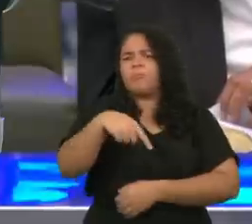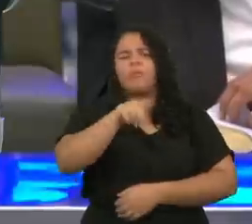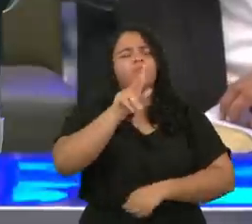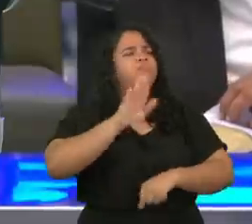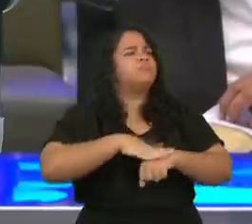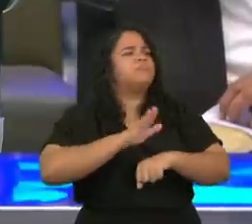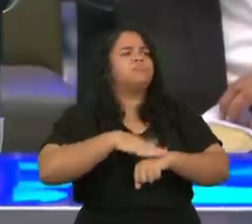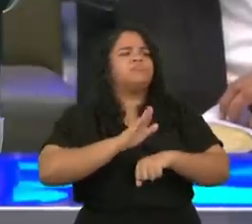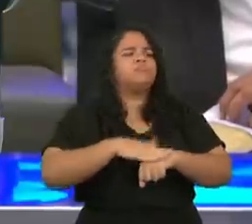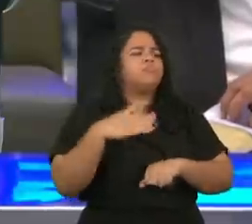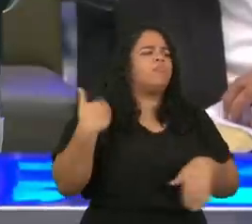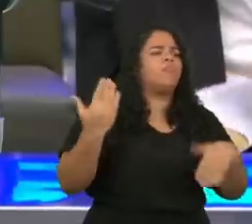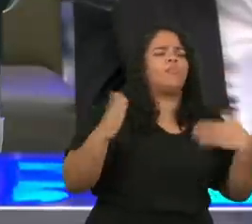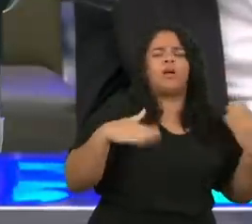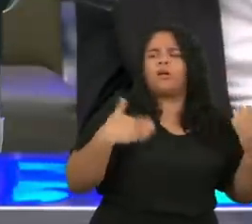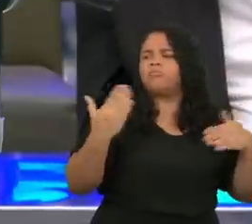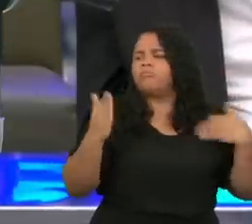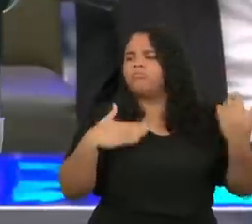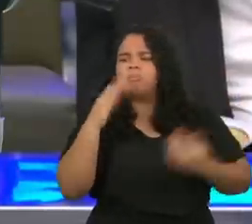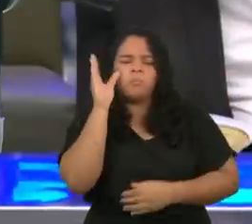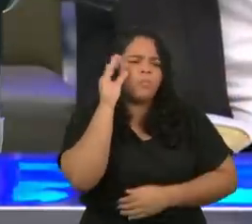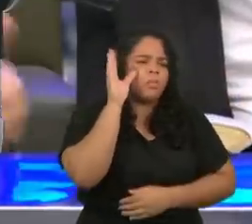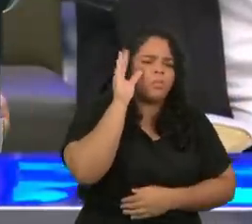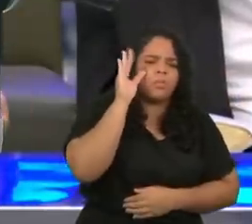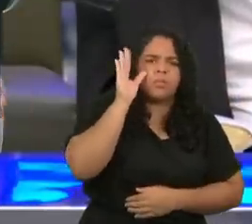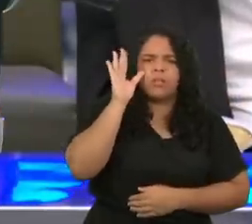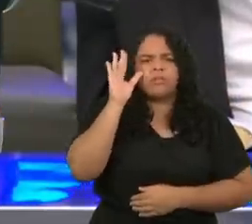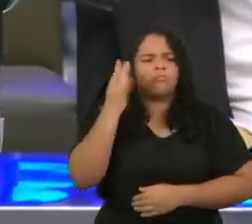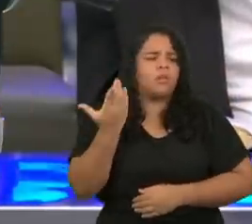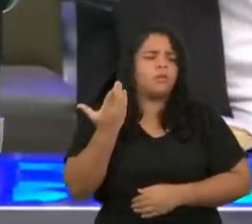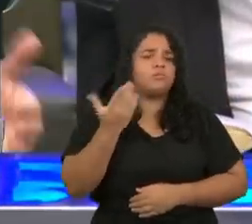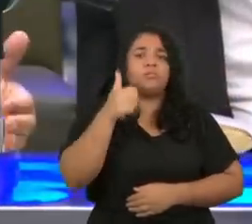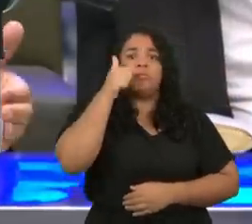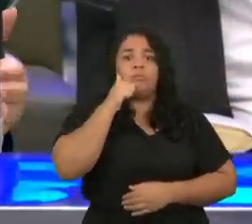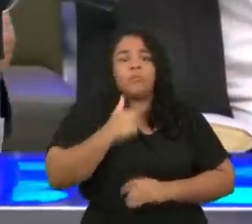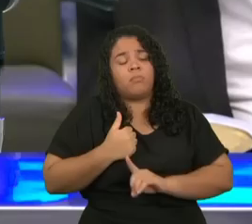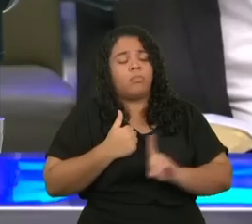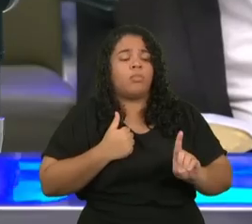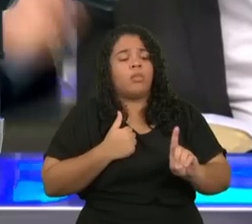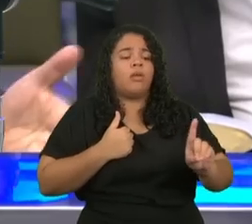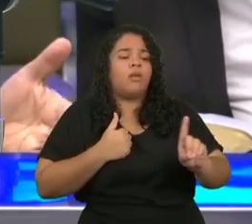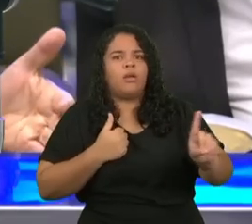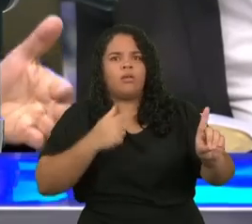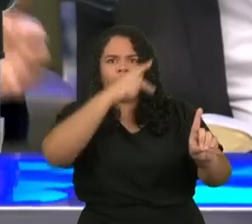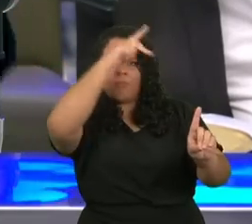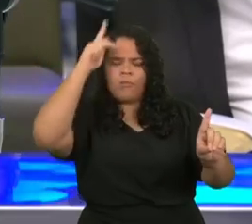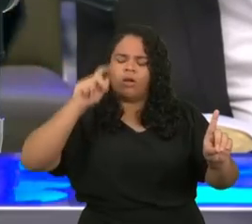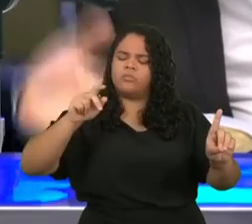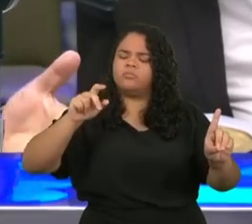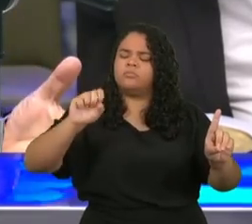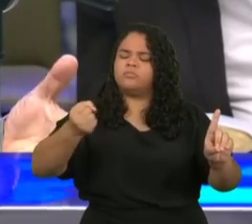de amor é Deus príncipe daquela Terra viu tomou e deitou-se com ela